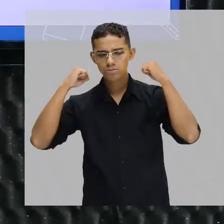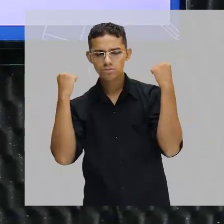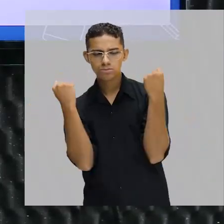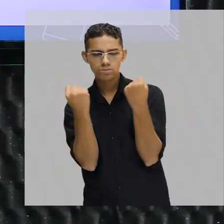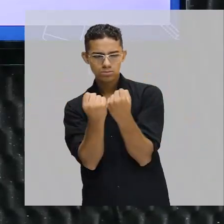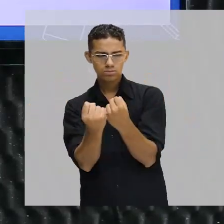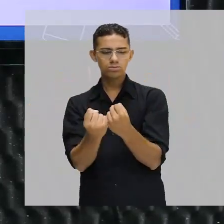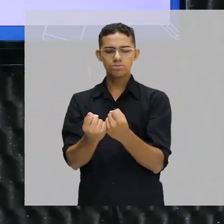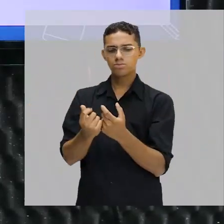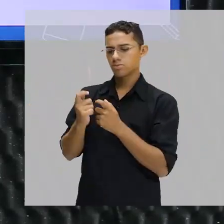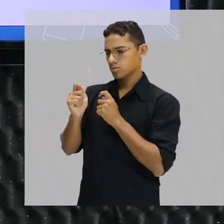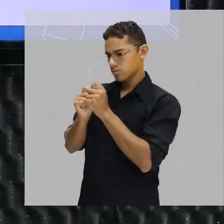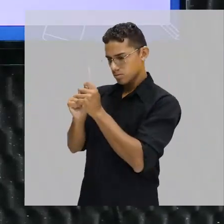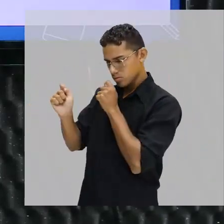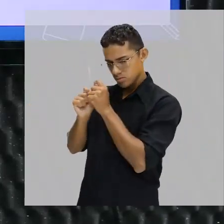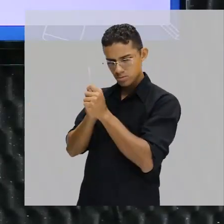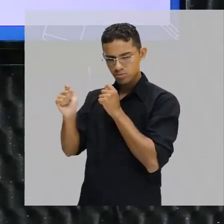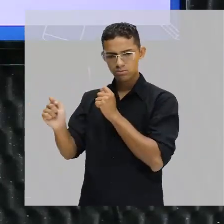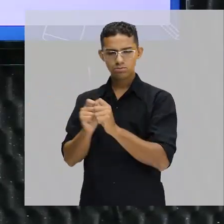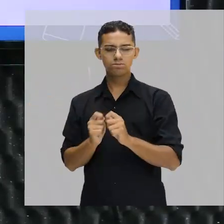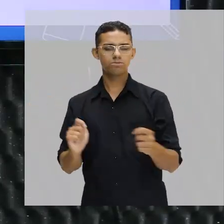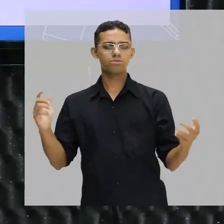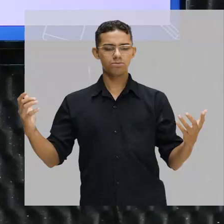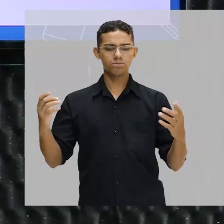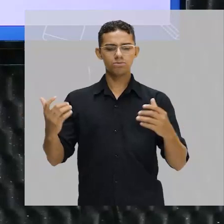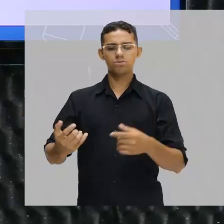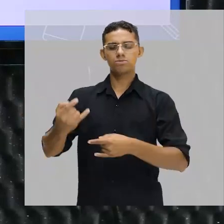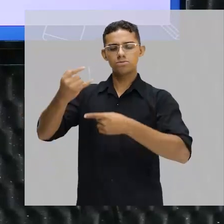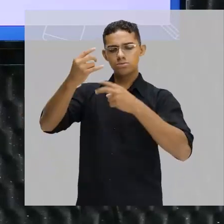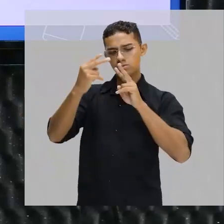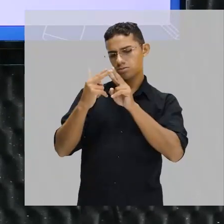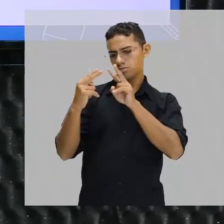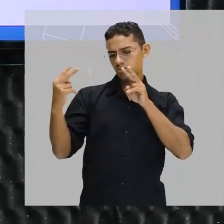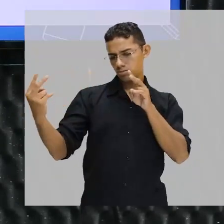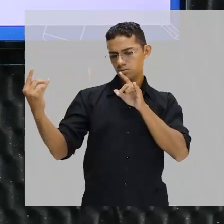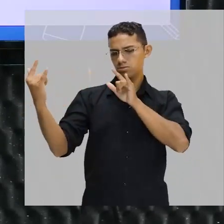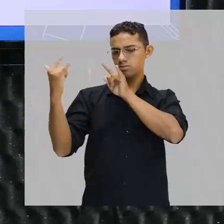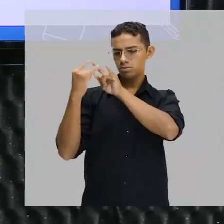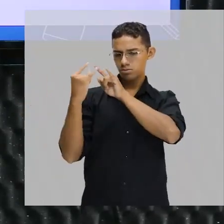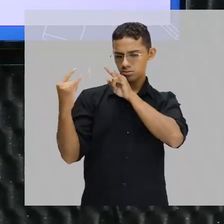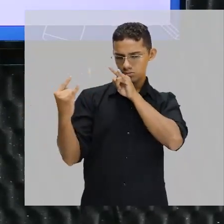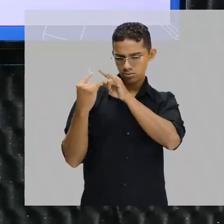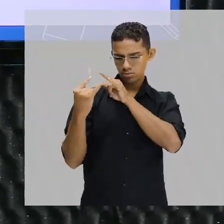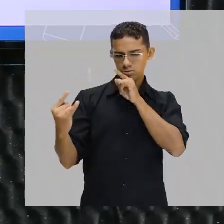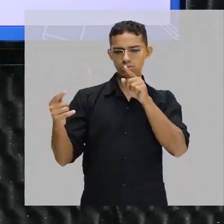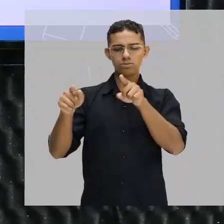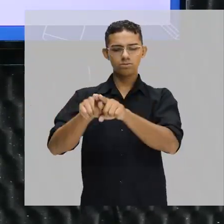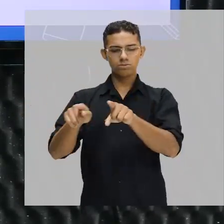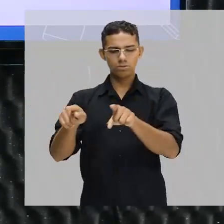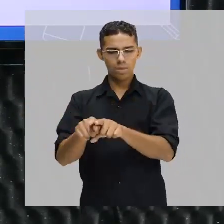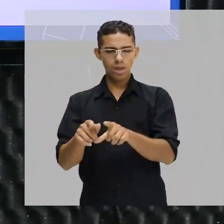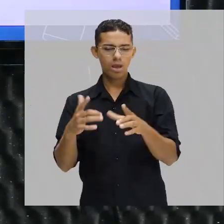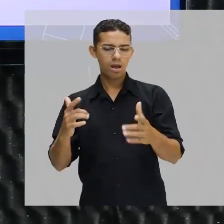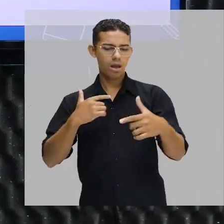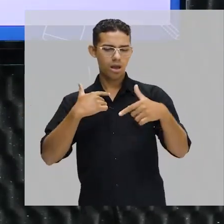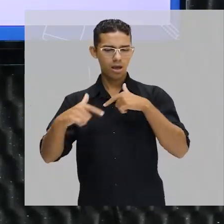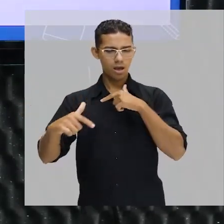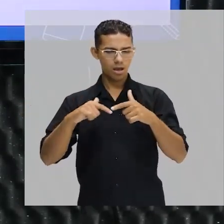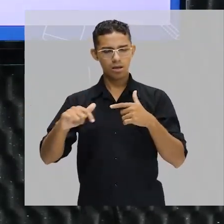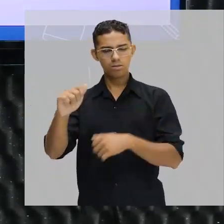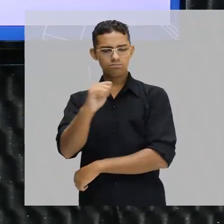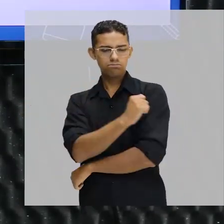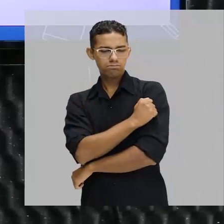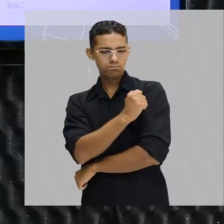conferências, entrevistas, trabalhos acadêmicos, enciclopédias e também os verbetes de dicionário. São exemplos de